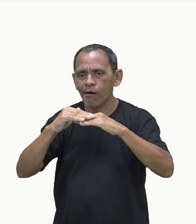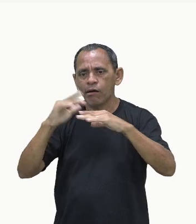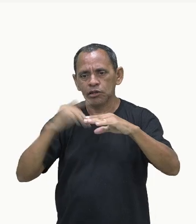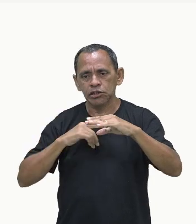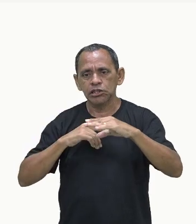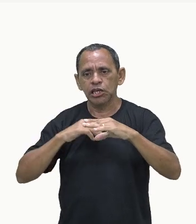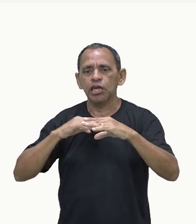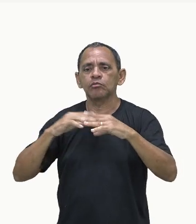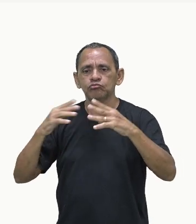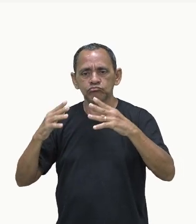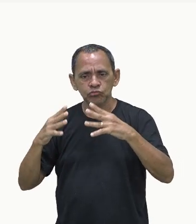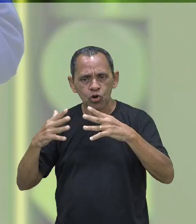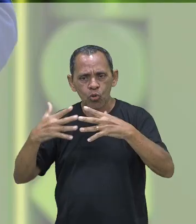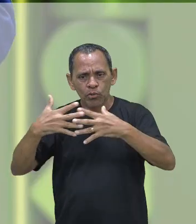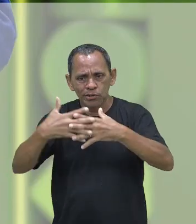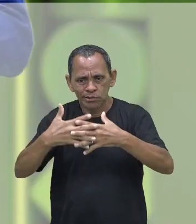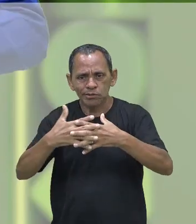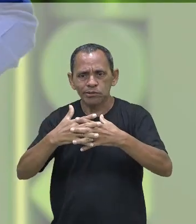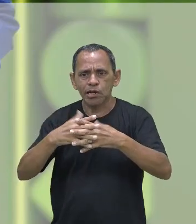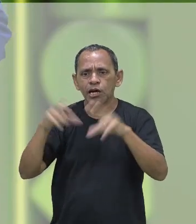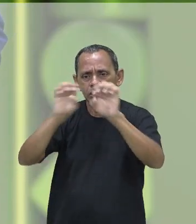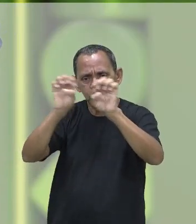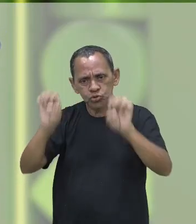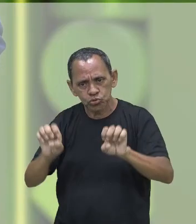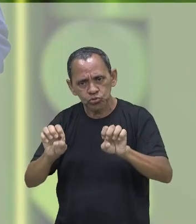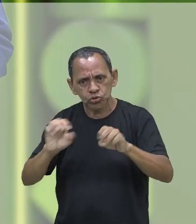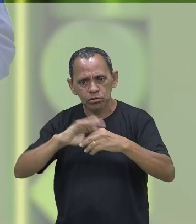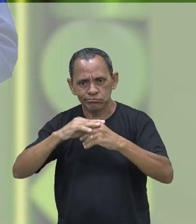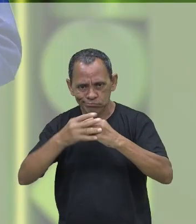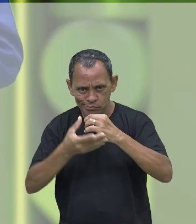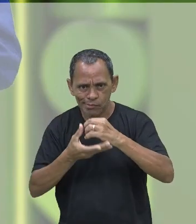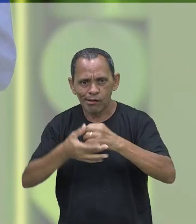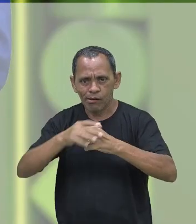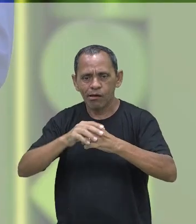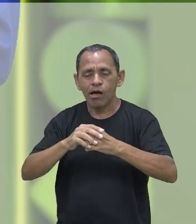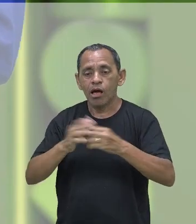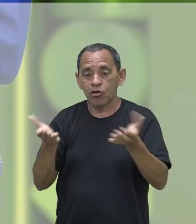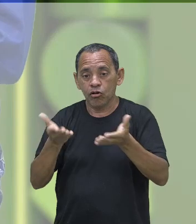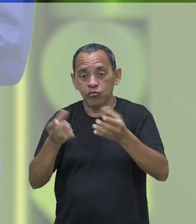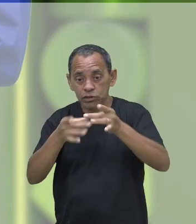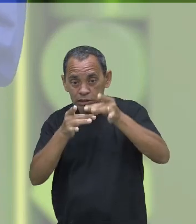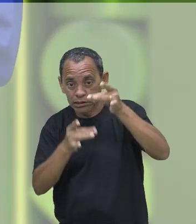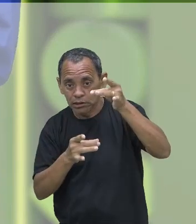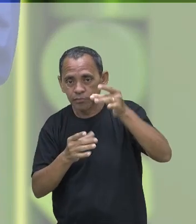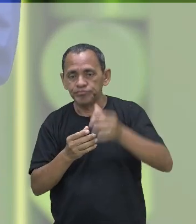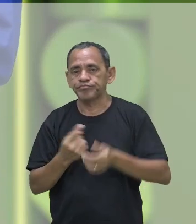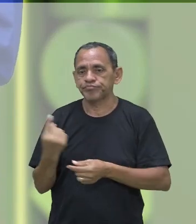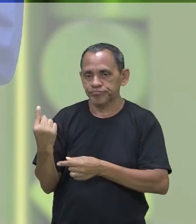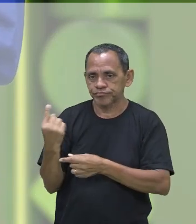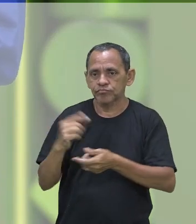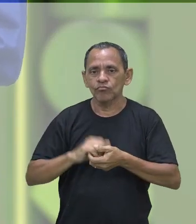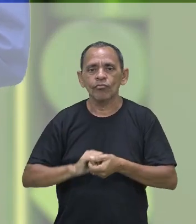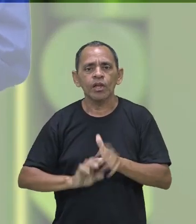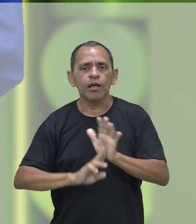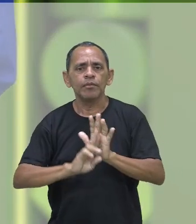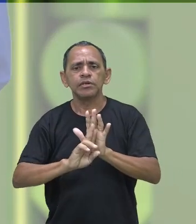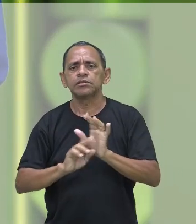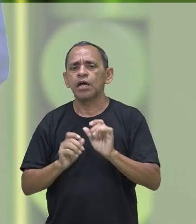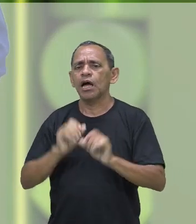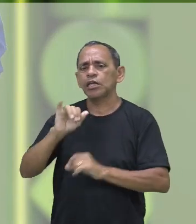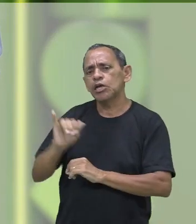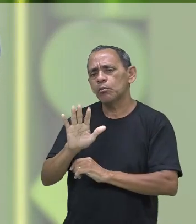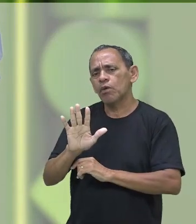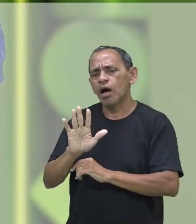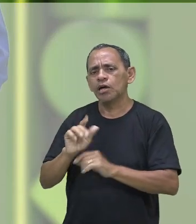da estrutura da membrana plasmática, que eu vou detalhar um pouco mais agora, ó, quando eu tenho aqui representado